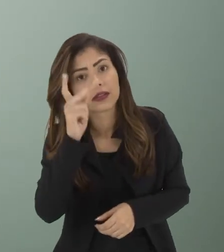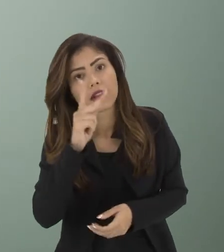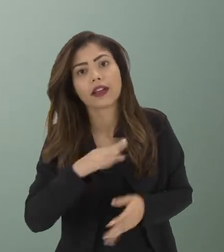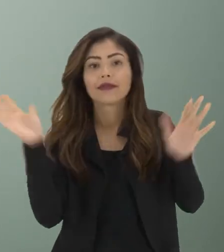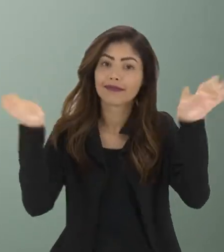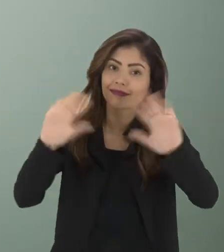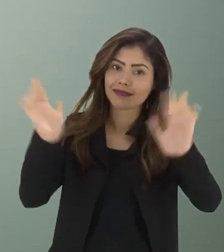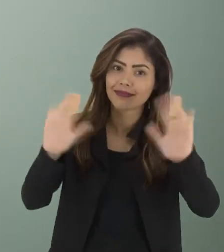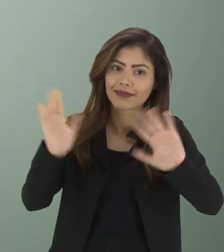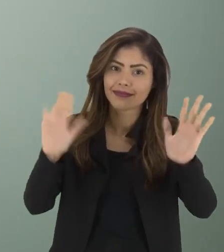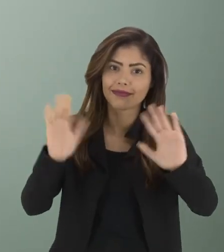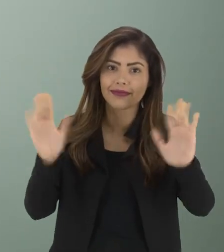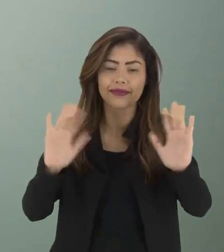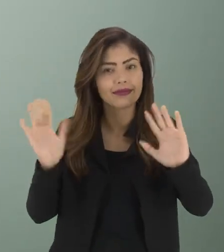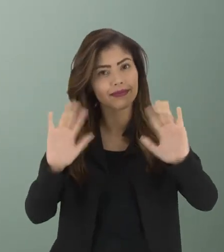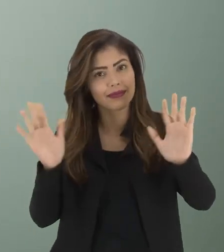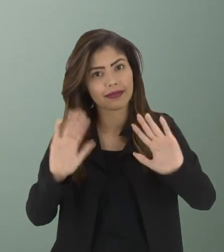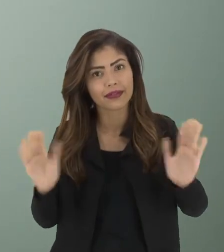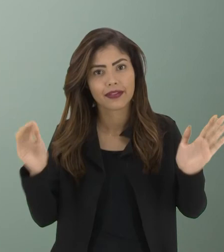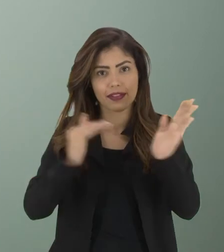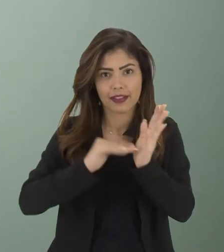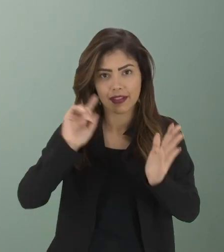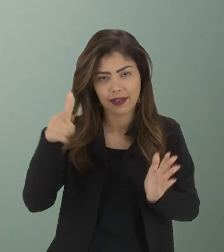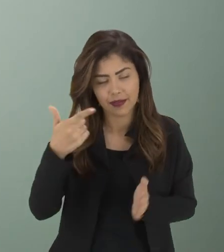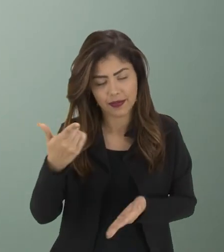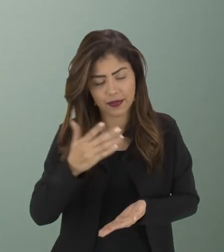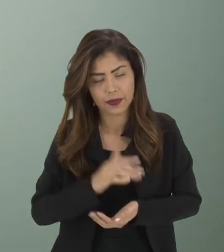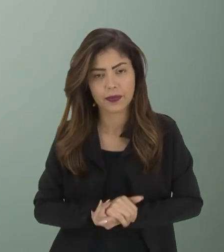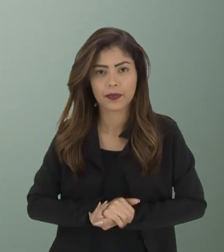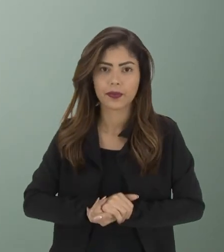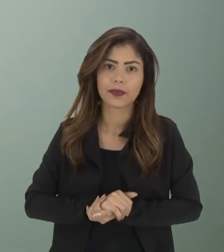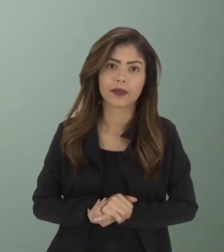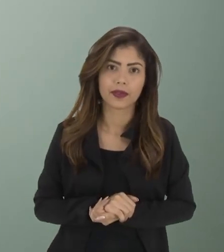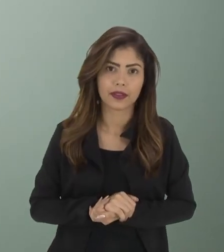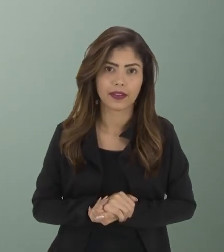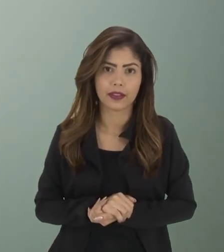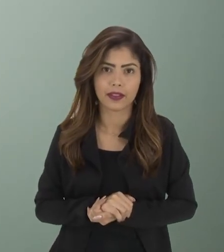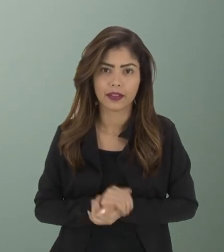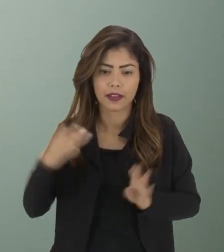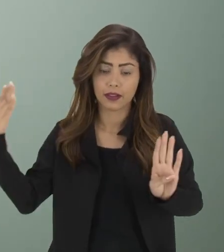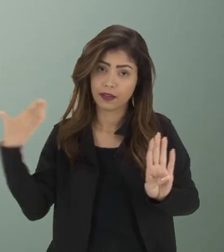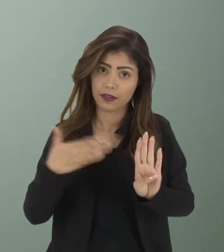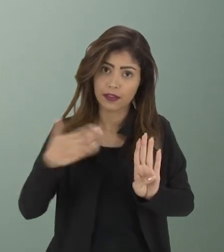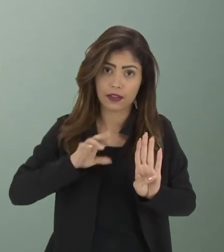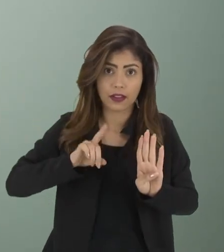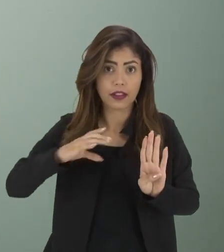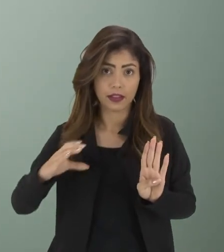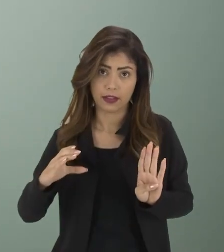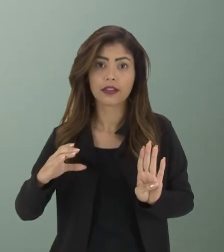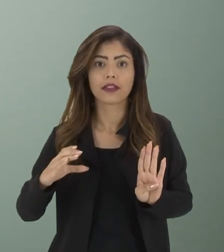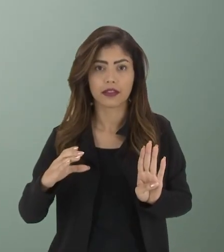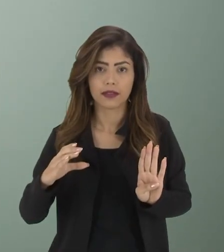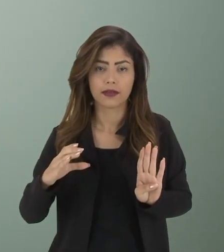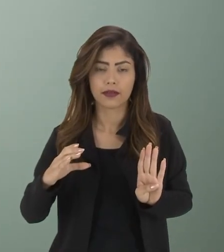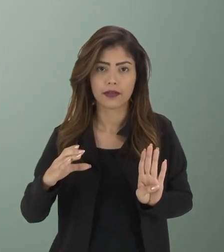Bye bye, see you next class. Don't forget to access plataforma Eduque. Não esqueça de